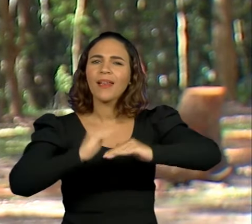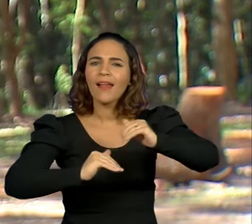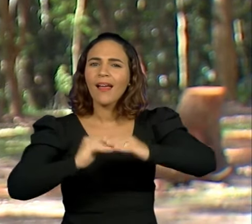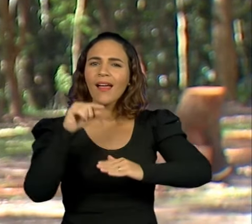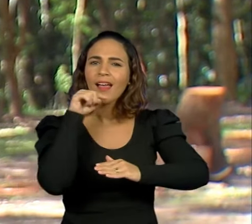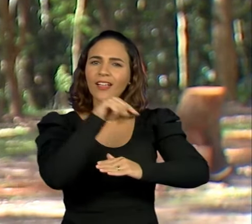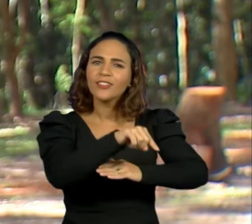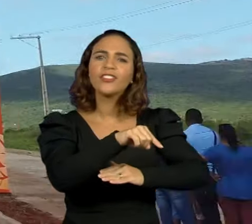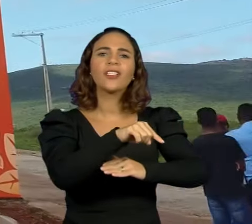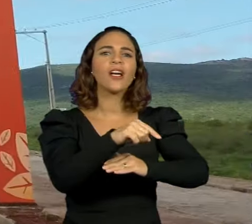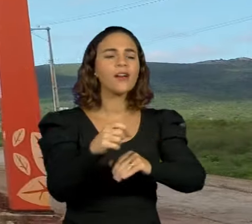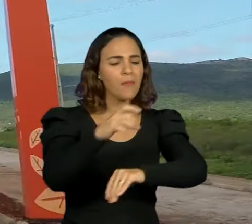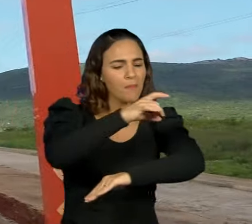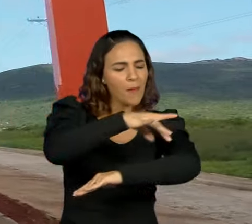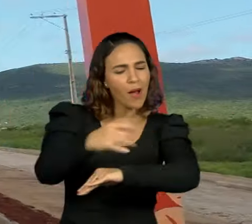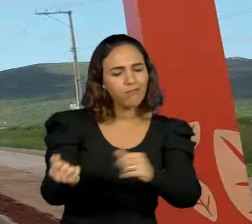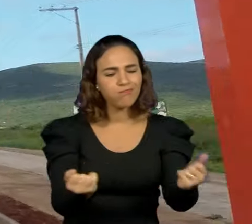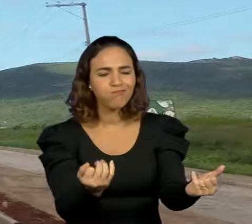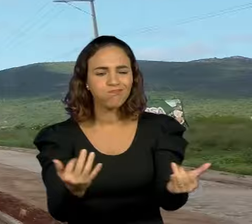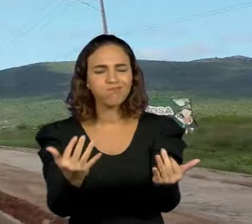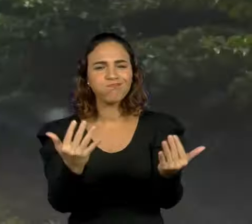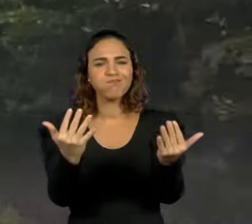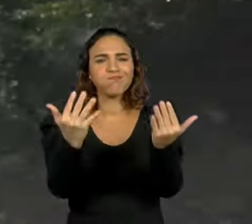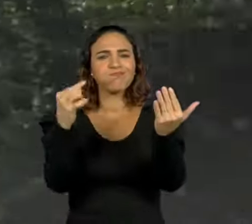de agrotóxicos.